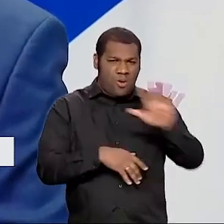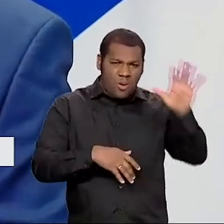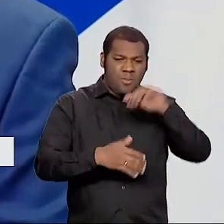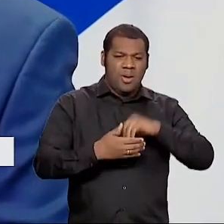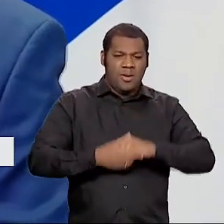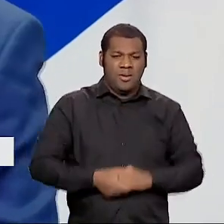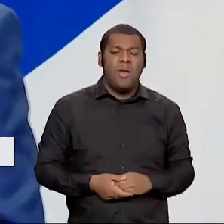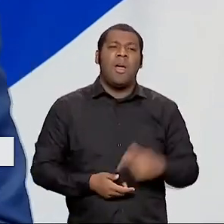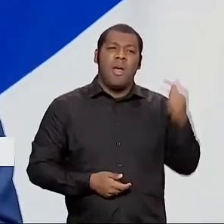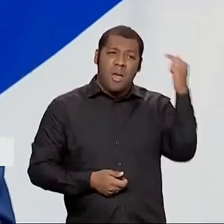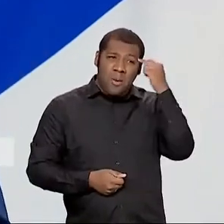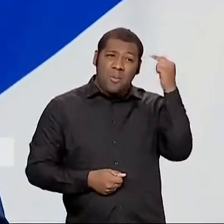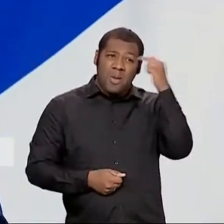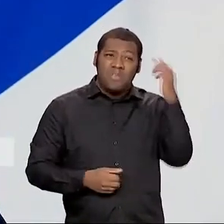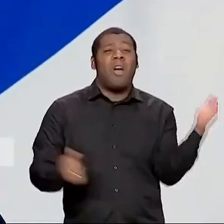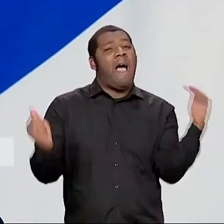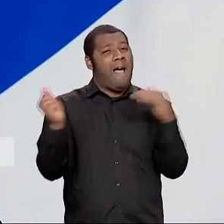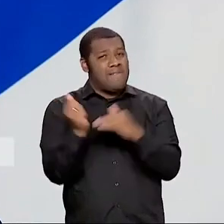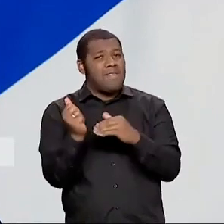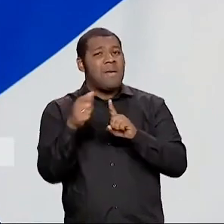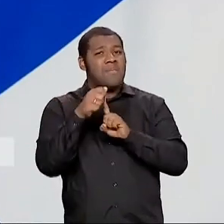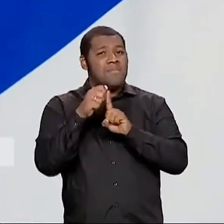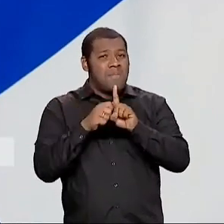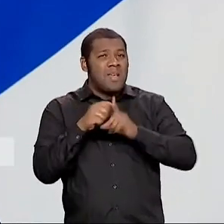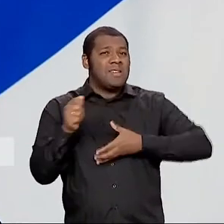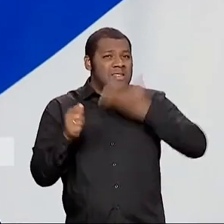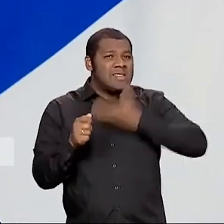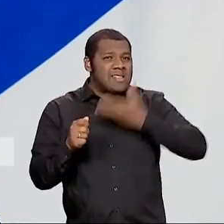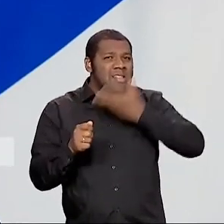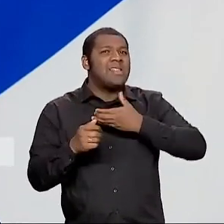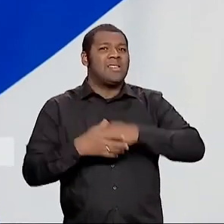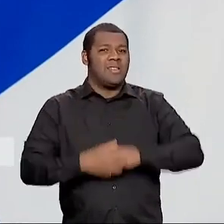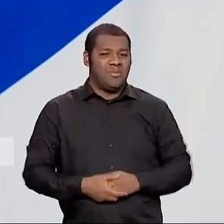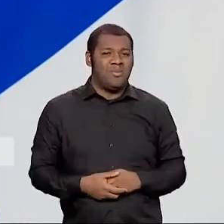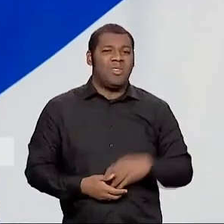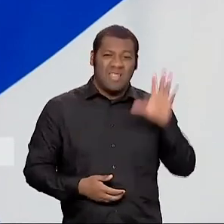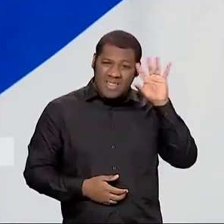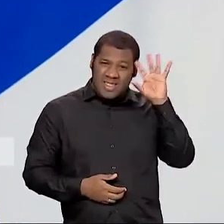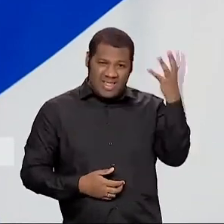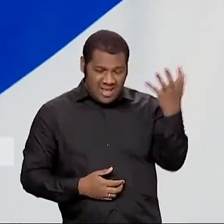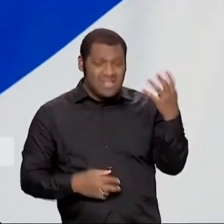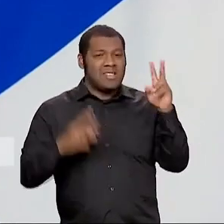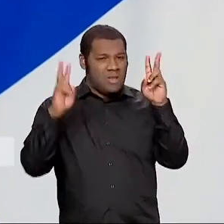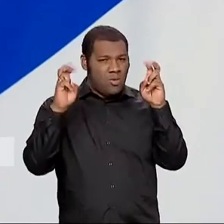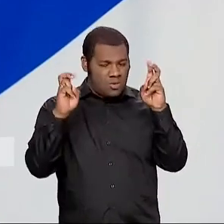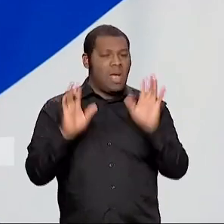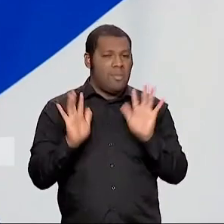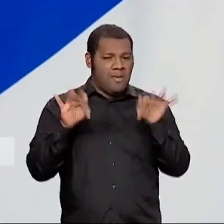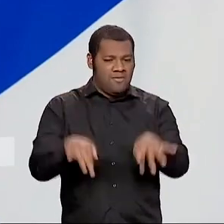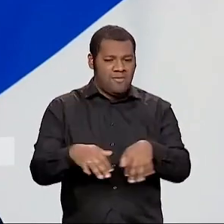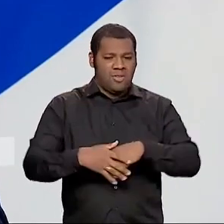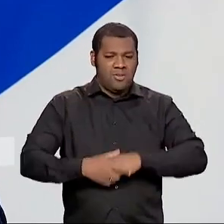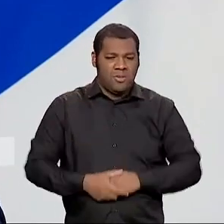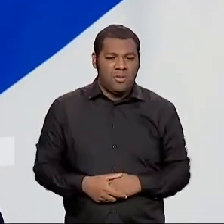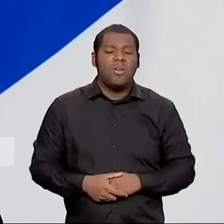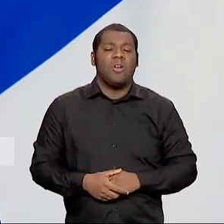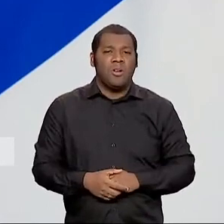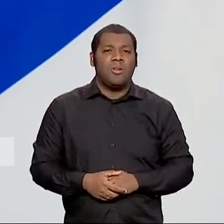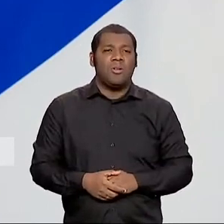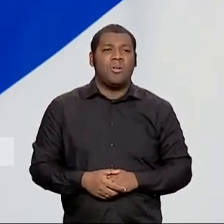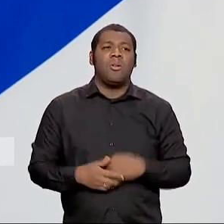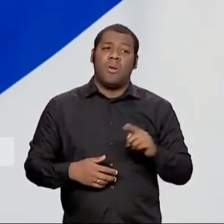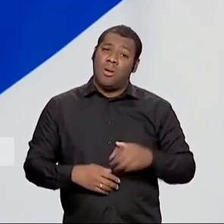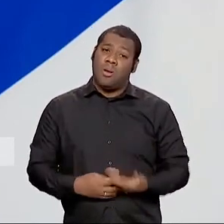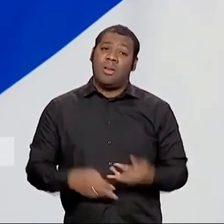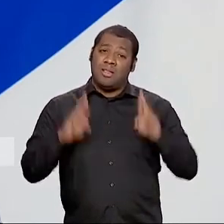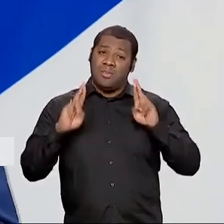penso que até o final do ano a gente tem uma decisão sobre o assunto. Eu espero que tenhamos capacidade e